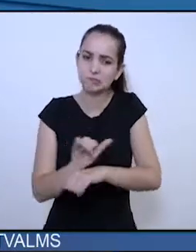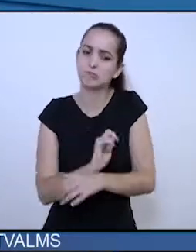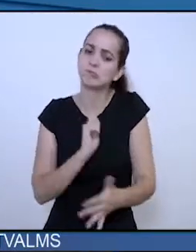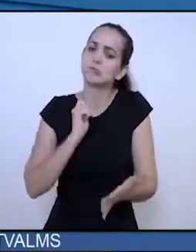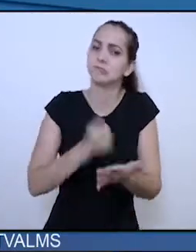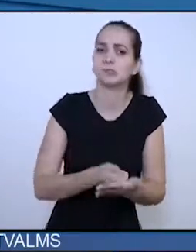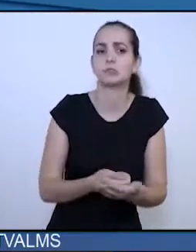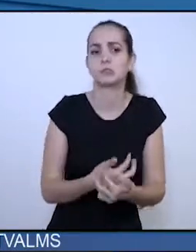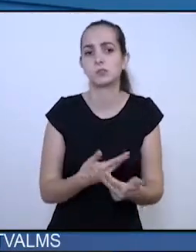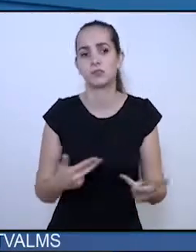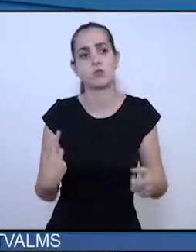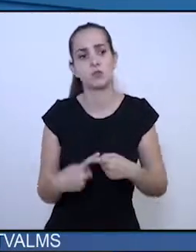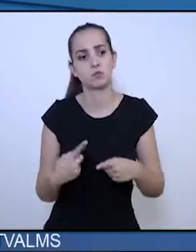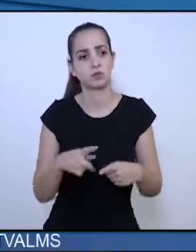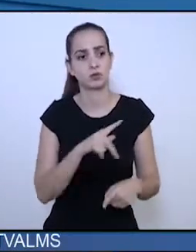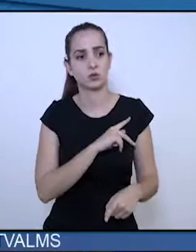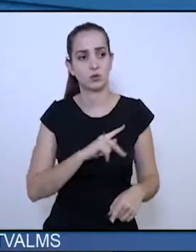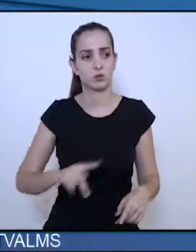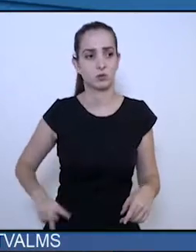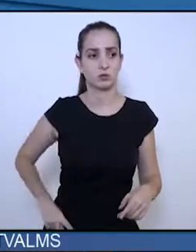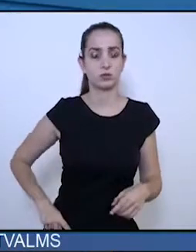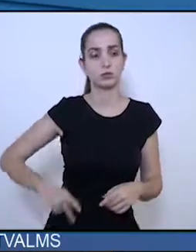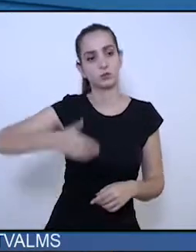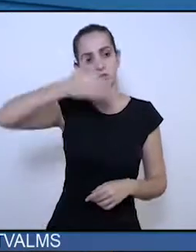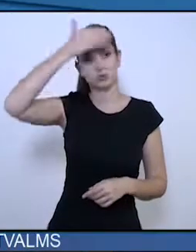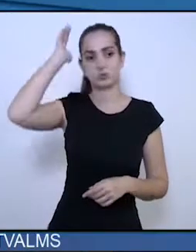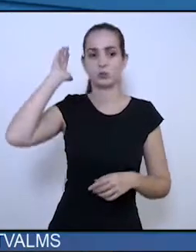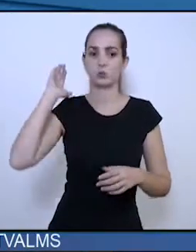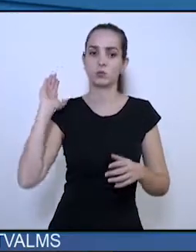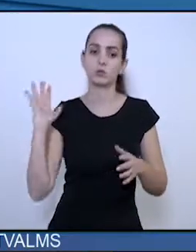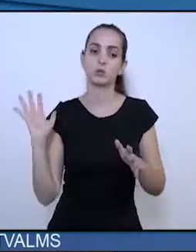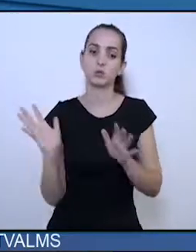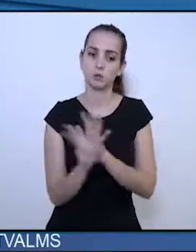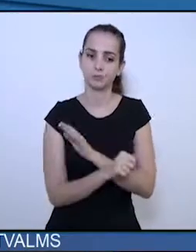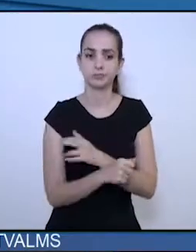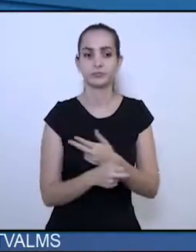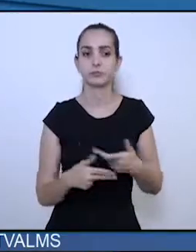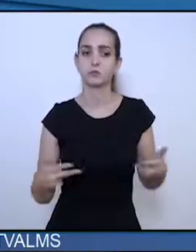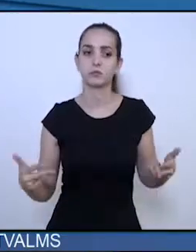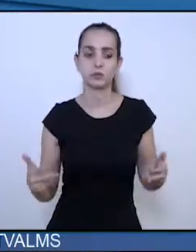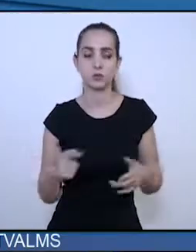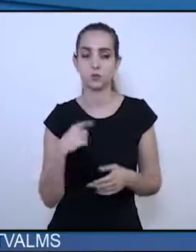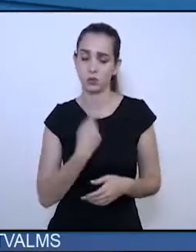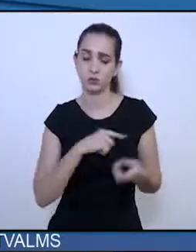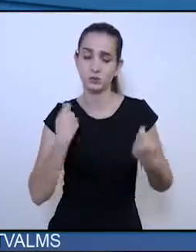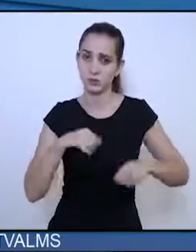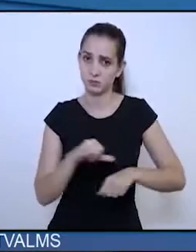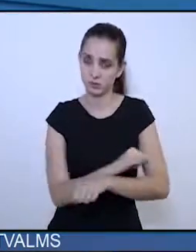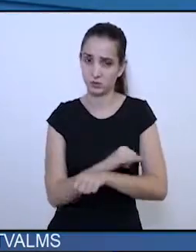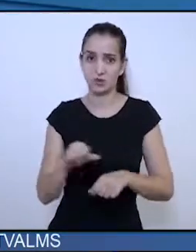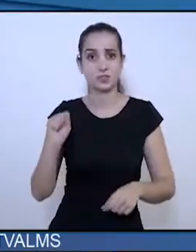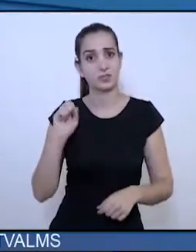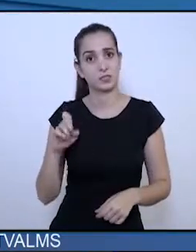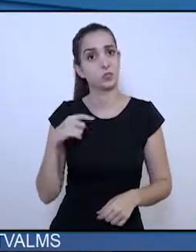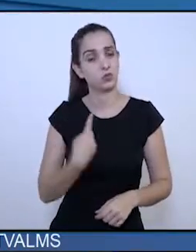presidente golpista Michel Temer com o governador Pezão. Nós precisamos de uma cartada. Se